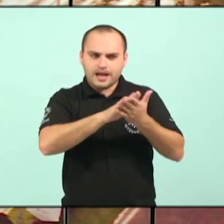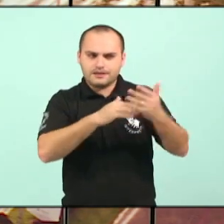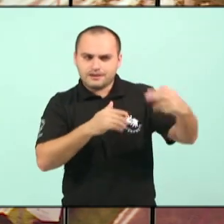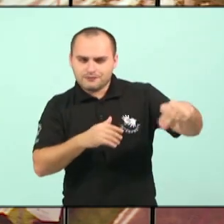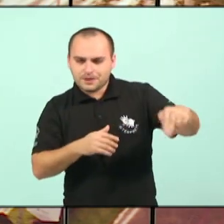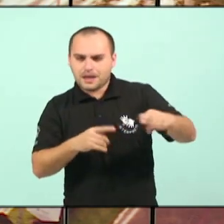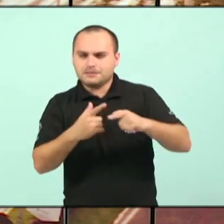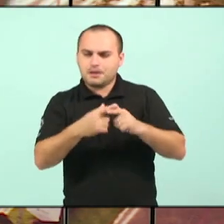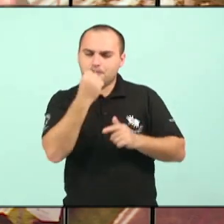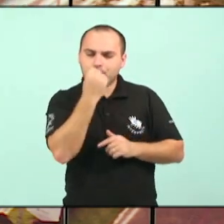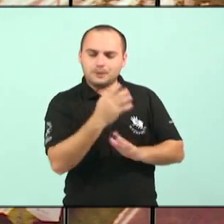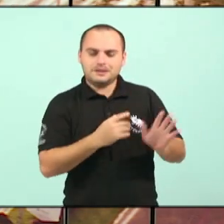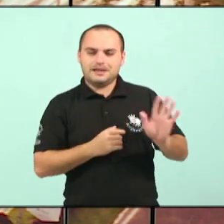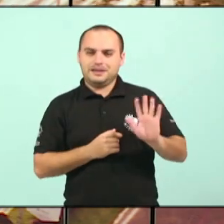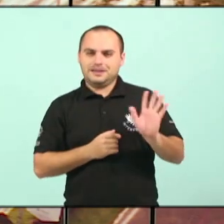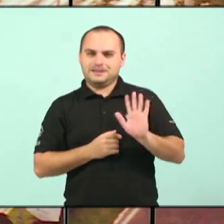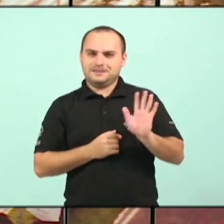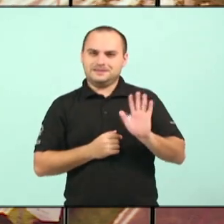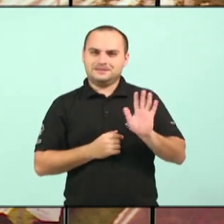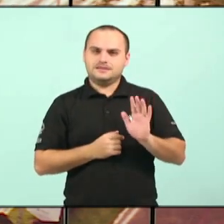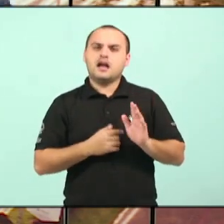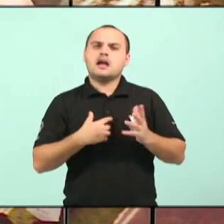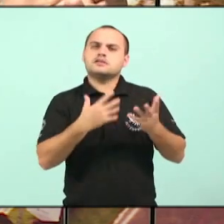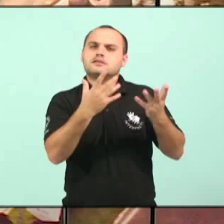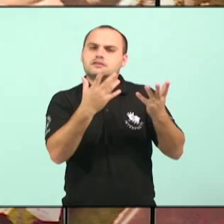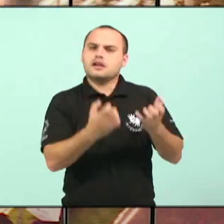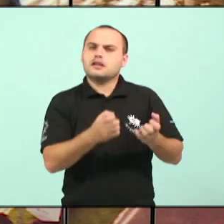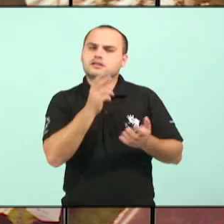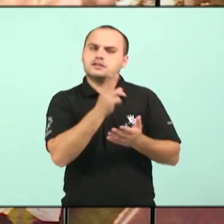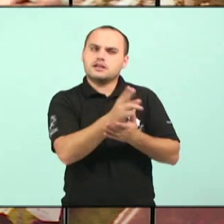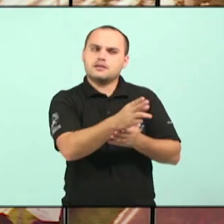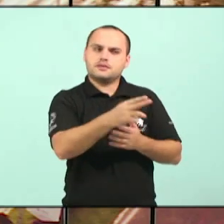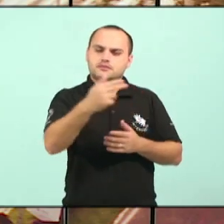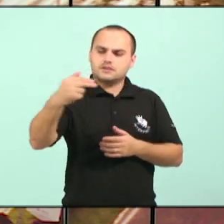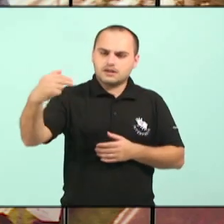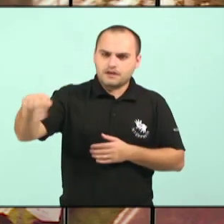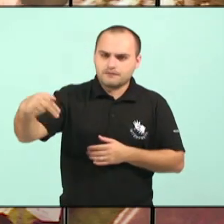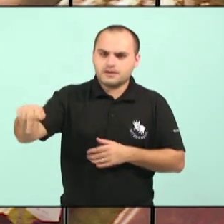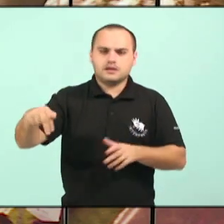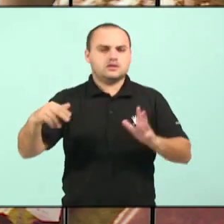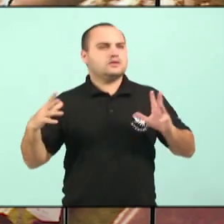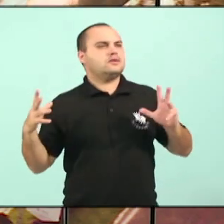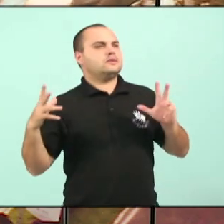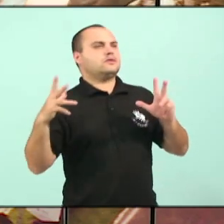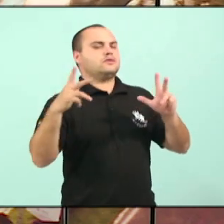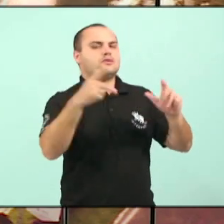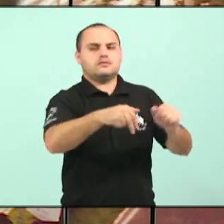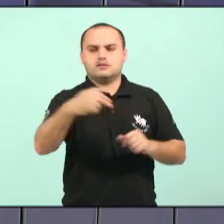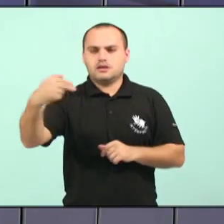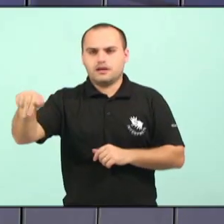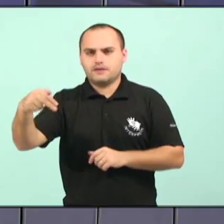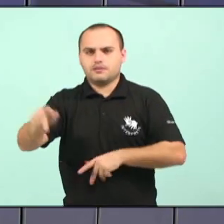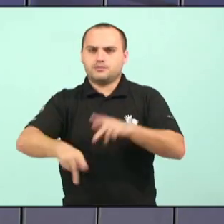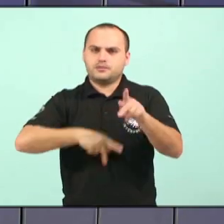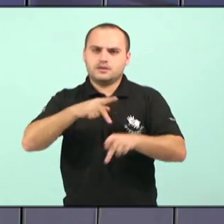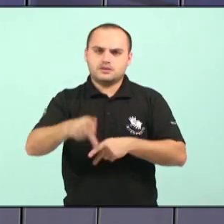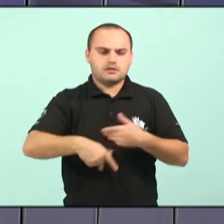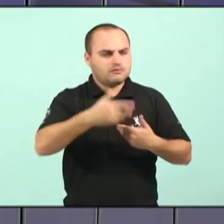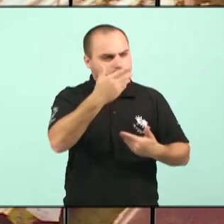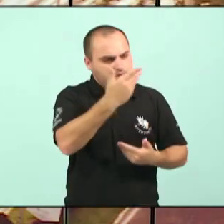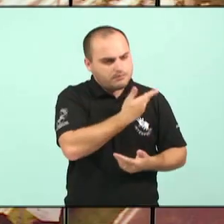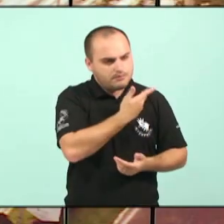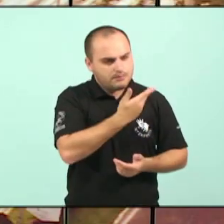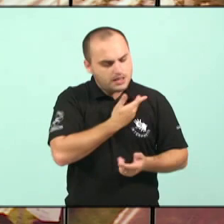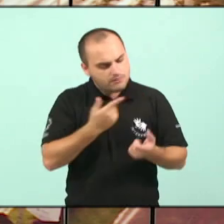não é muito bom. A gente queremos sempre Navegantes, o Porto e Navegantes e todos os navegantinos como nossos amigos,